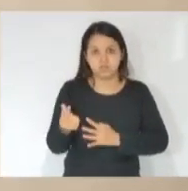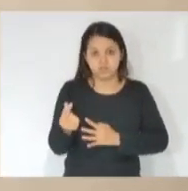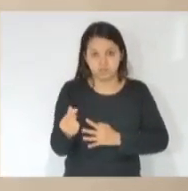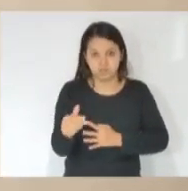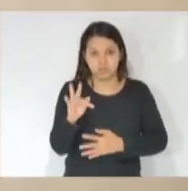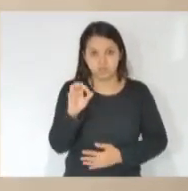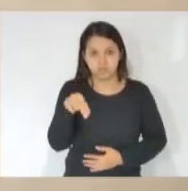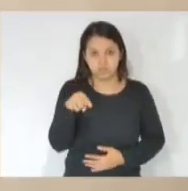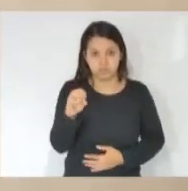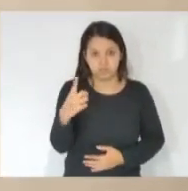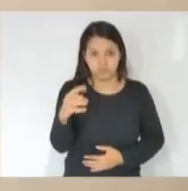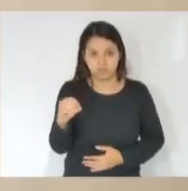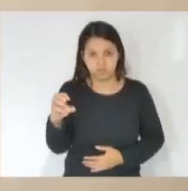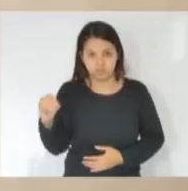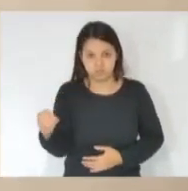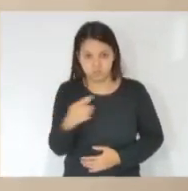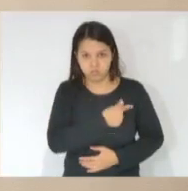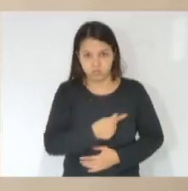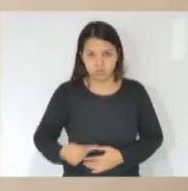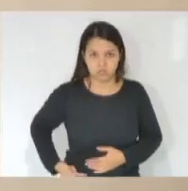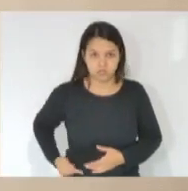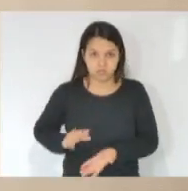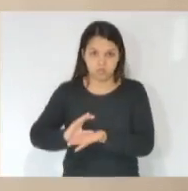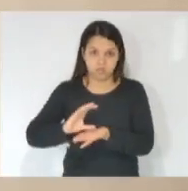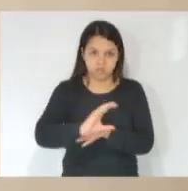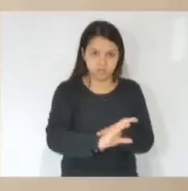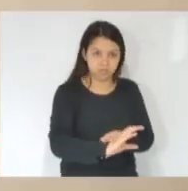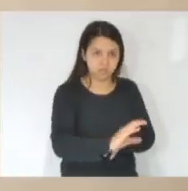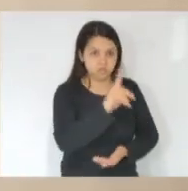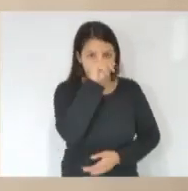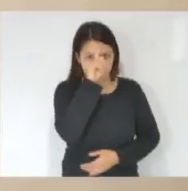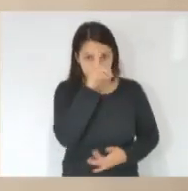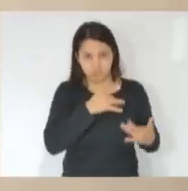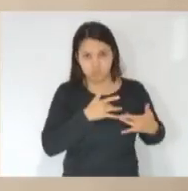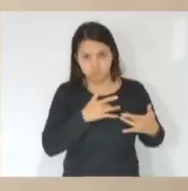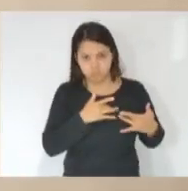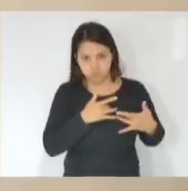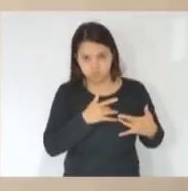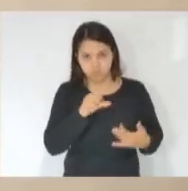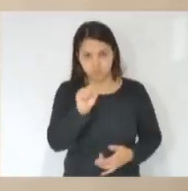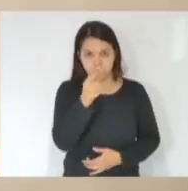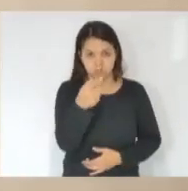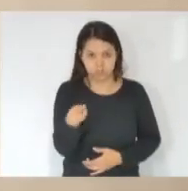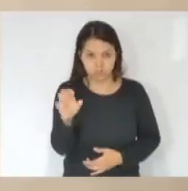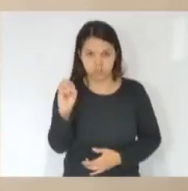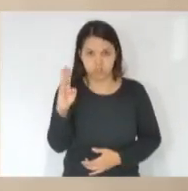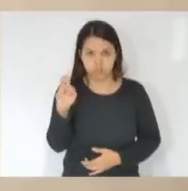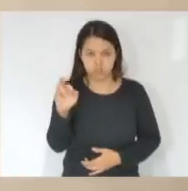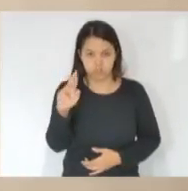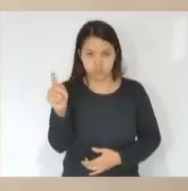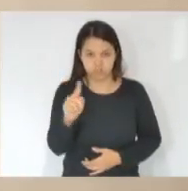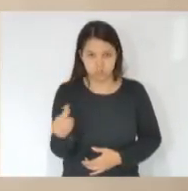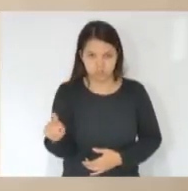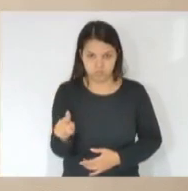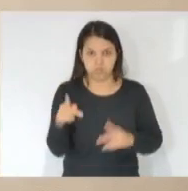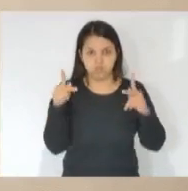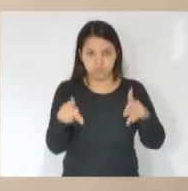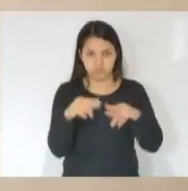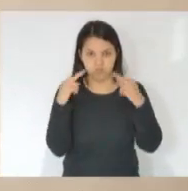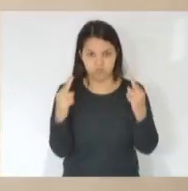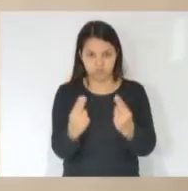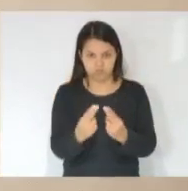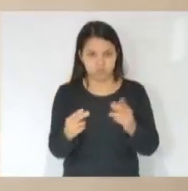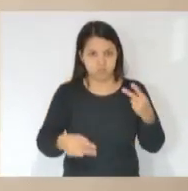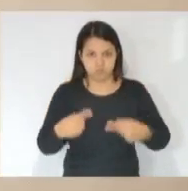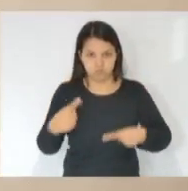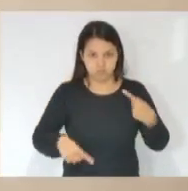no governo do Estado de Santa Catarina para o Hospital de Caridade São Brás, localizado em Porto União. Em discussão, não